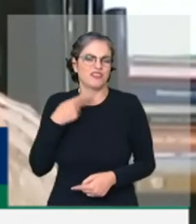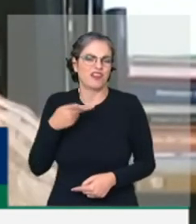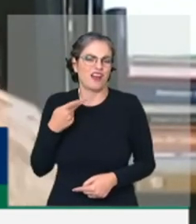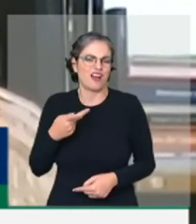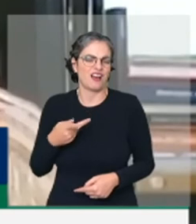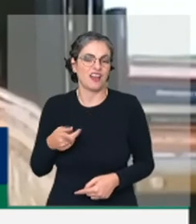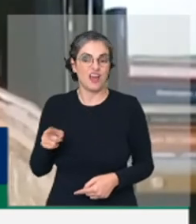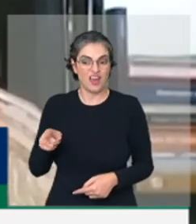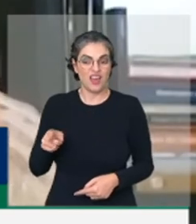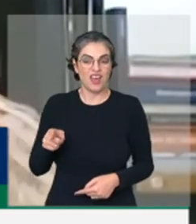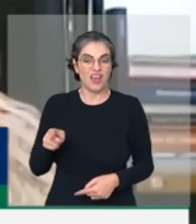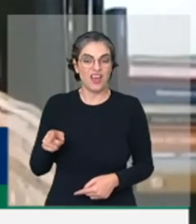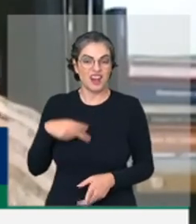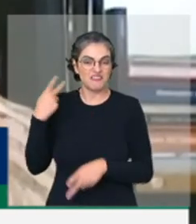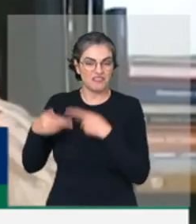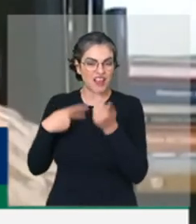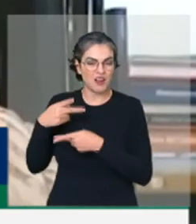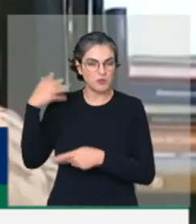pela relatora,